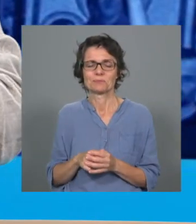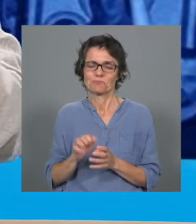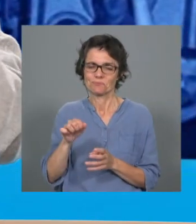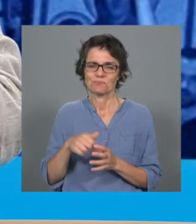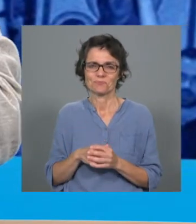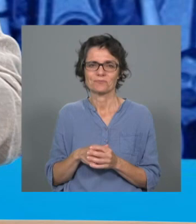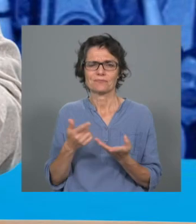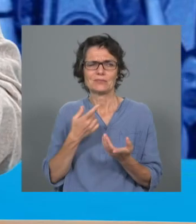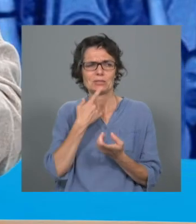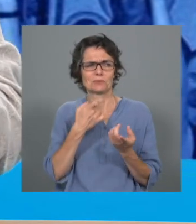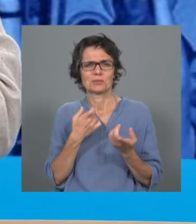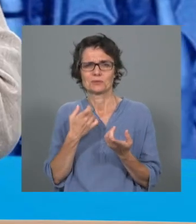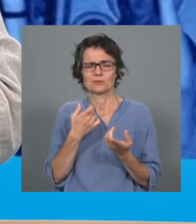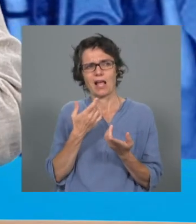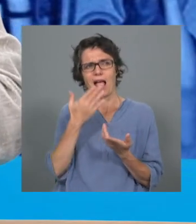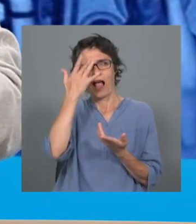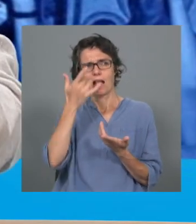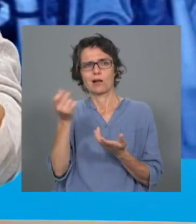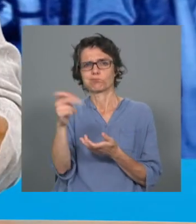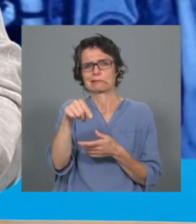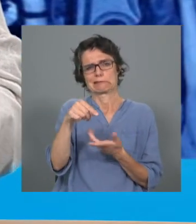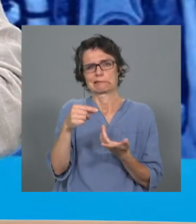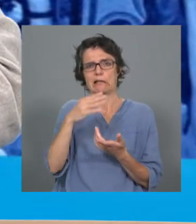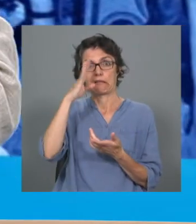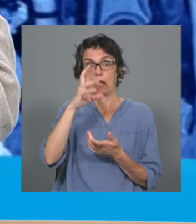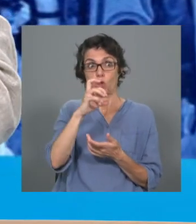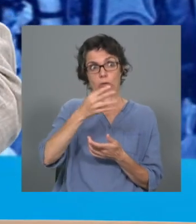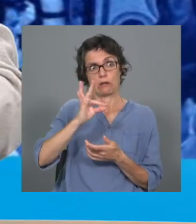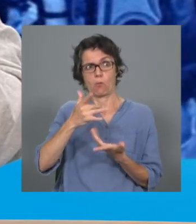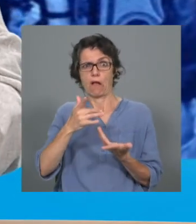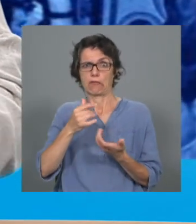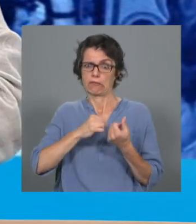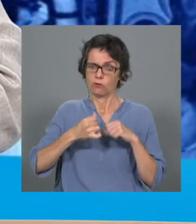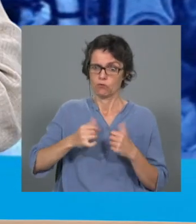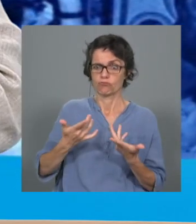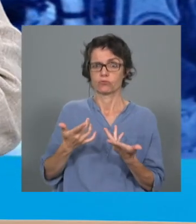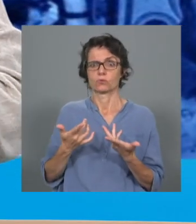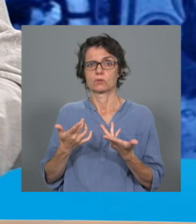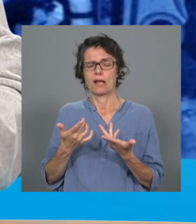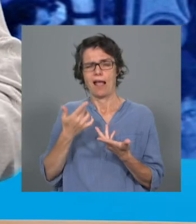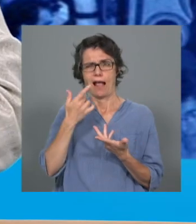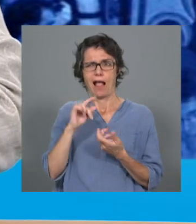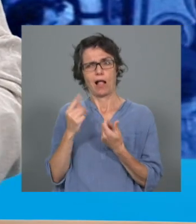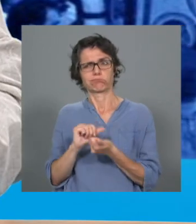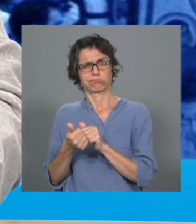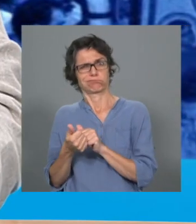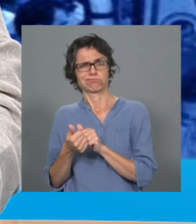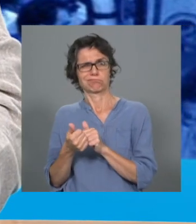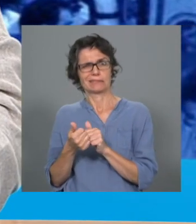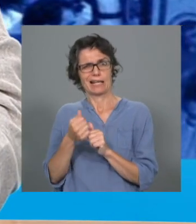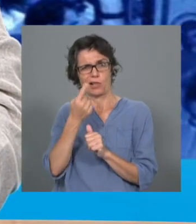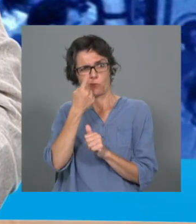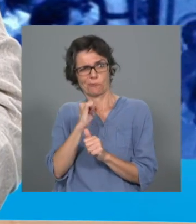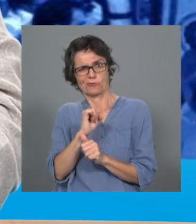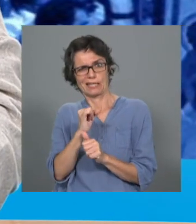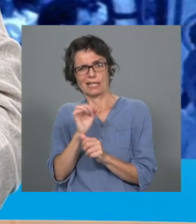que isto vai mudar de alguma forma o Papa? Porque tem 84 anos, teve uma intervenção cirúrgica. Os primeiros sinais claramente